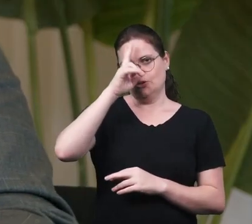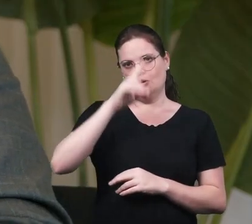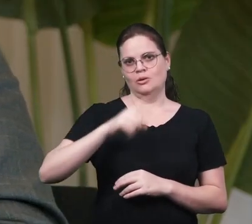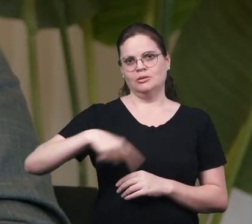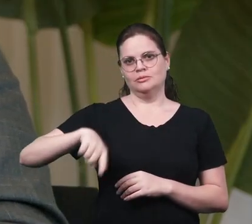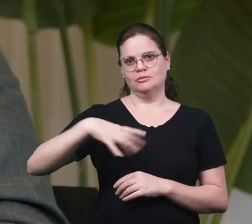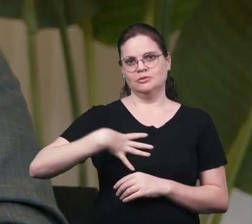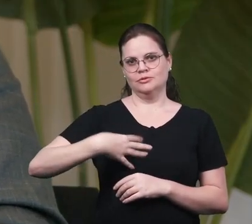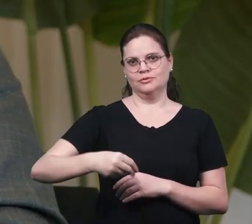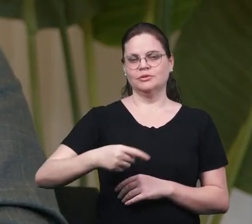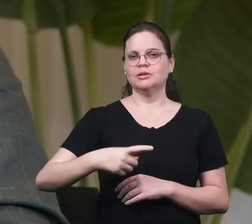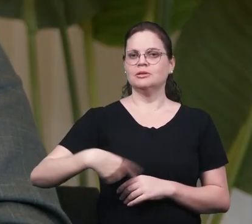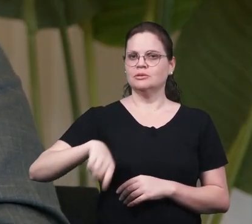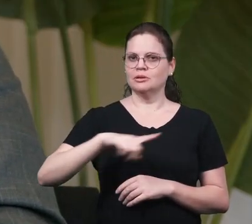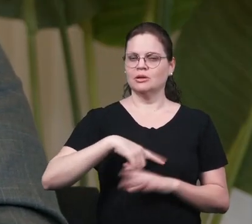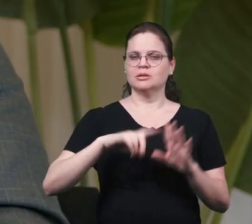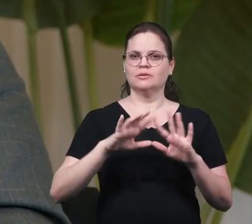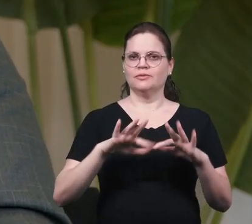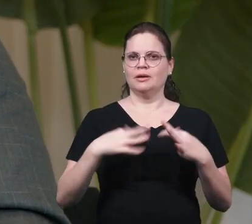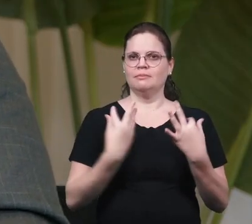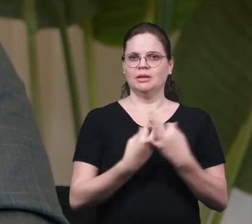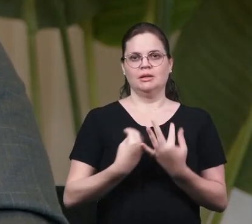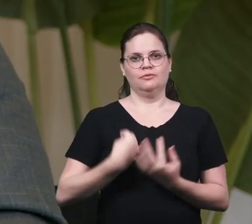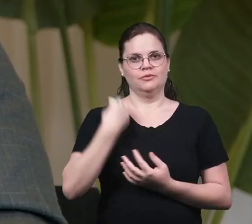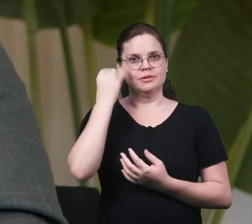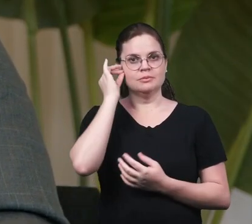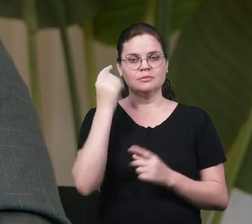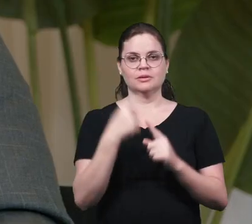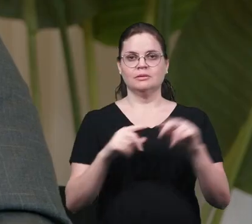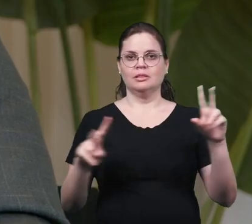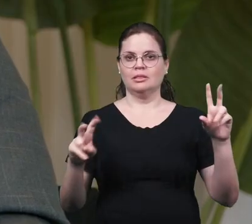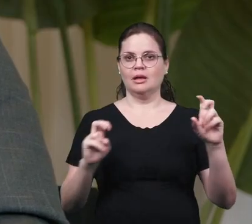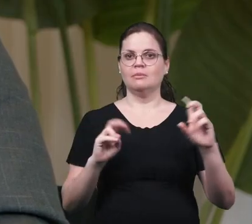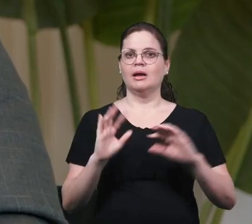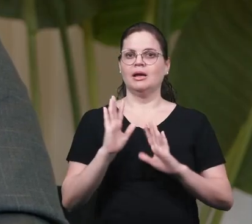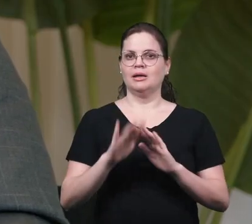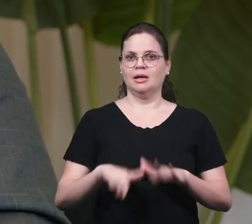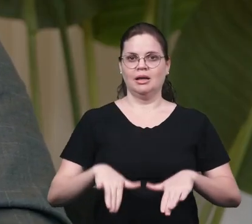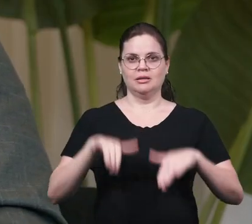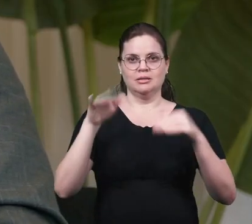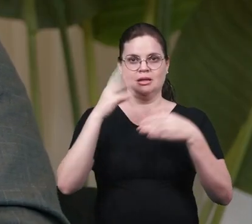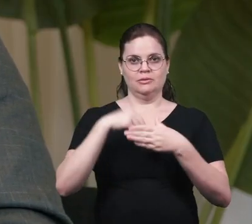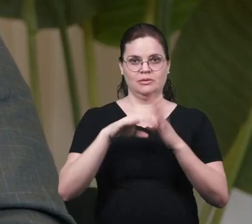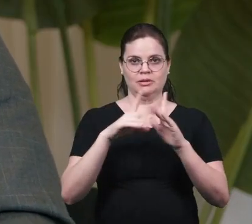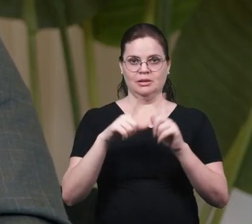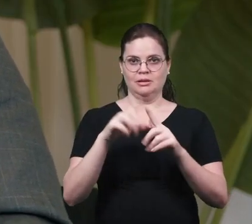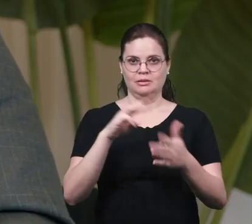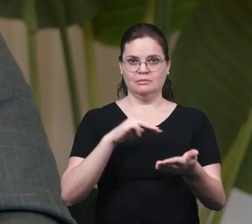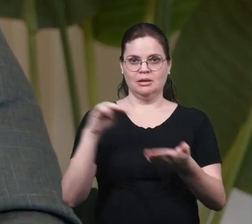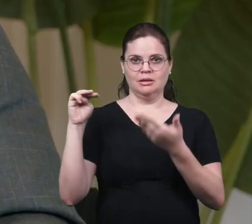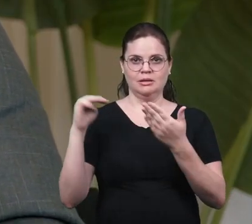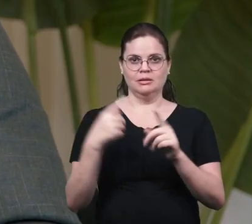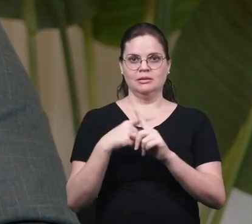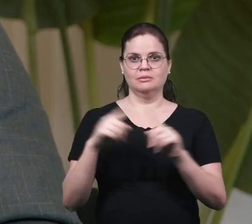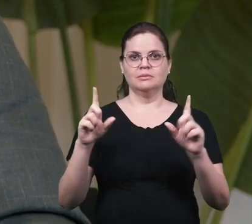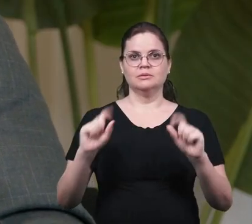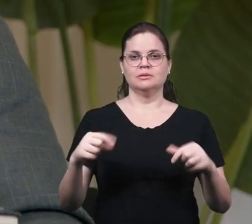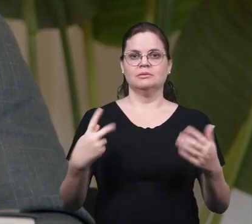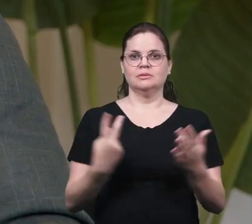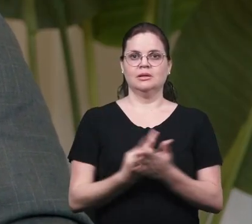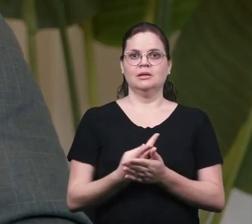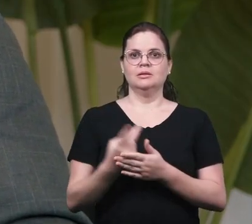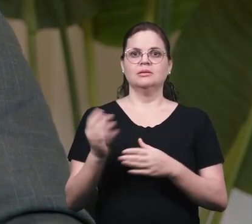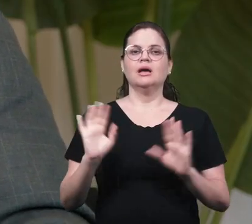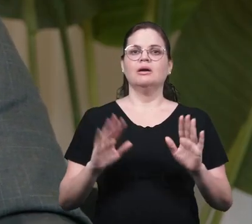espiritual do nosso lar. O tema é crescendo na Igreja Cristã Maranata, mas estamos dizendo crescendo na presença